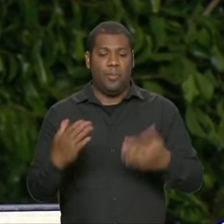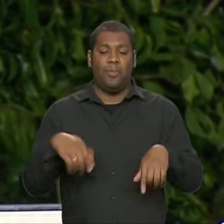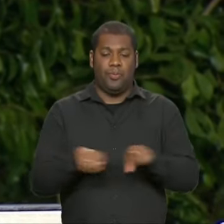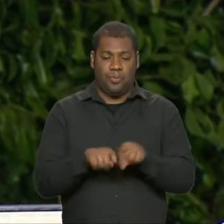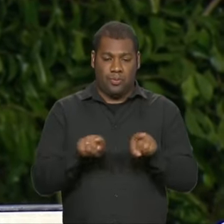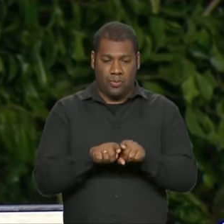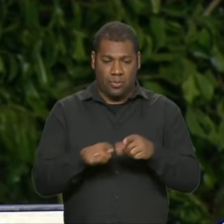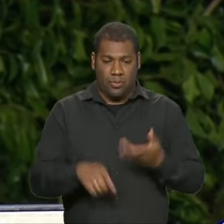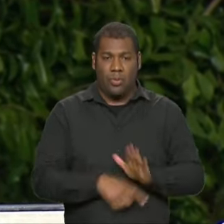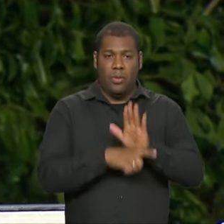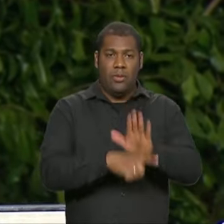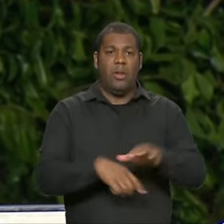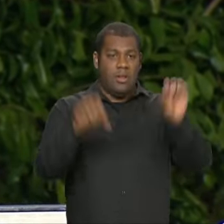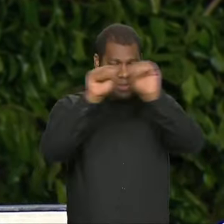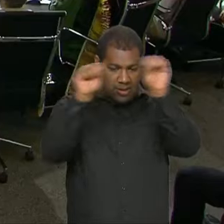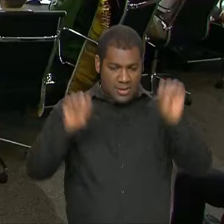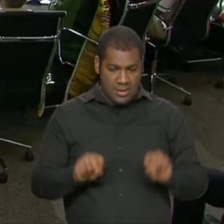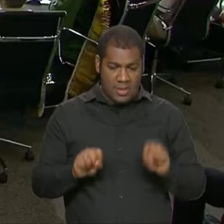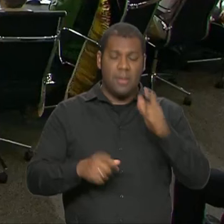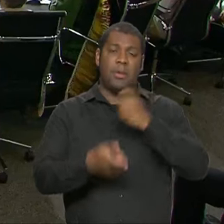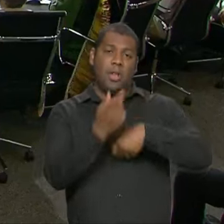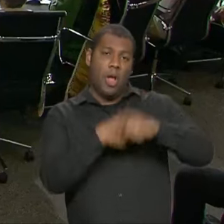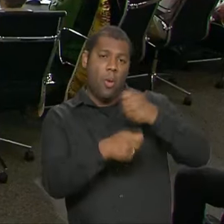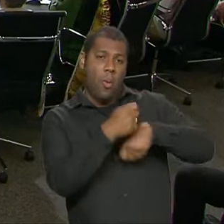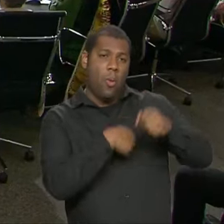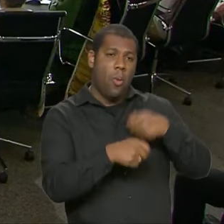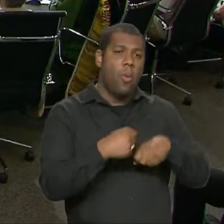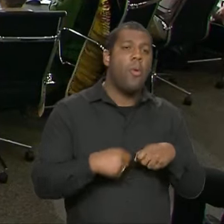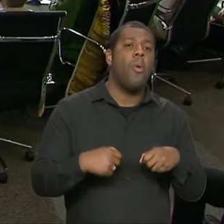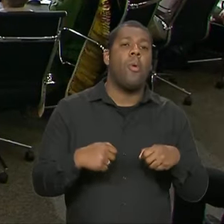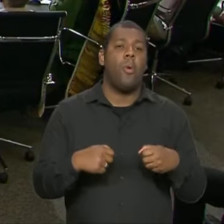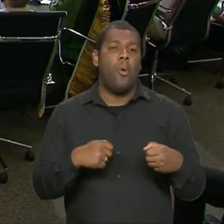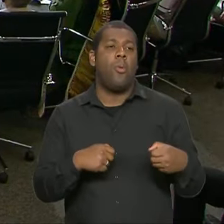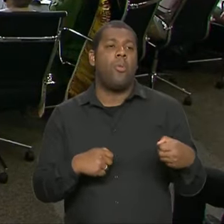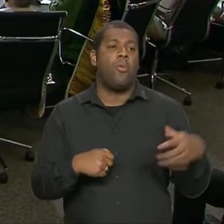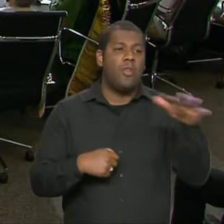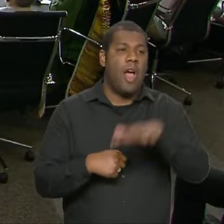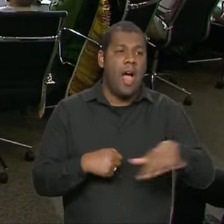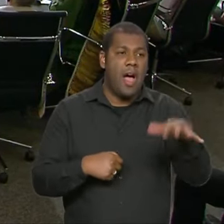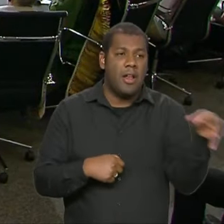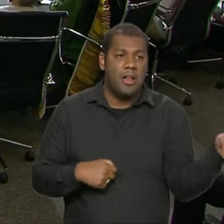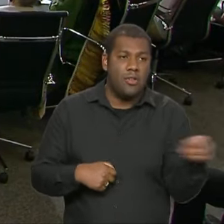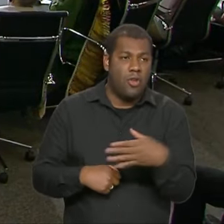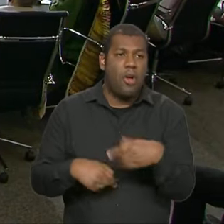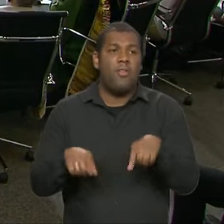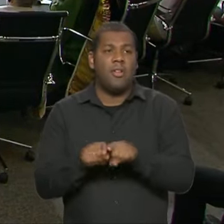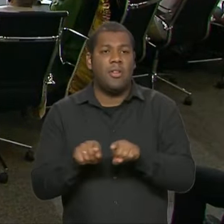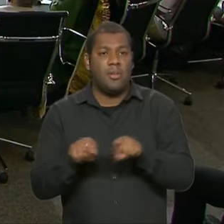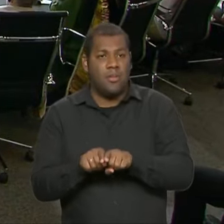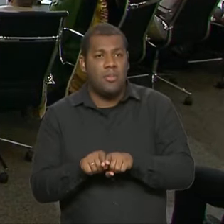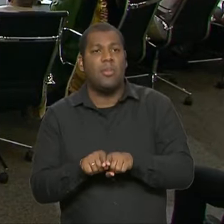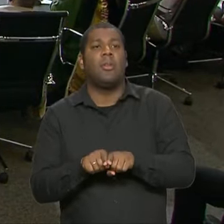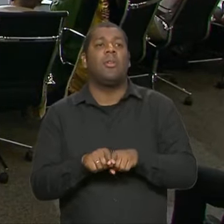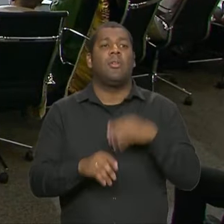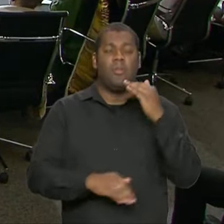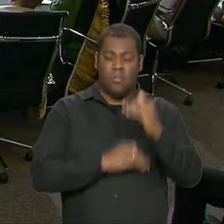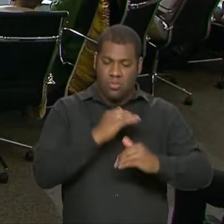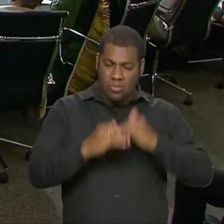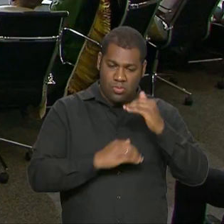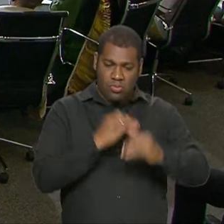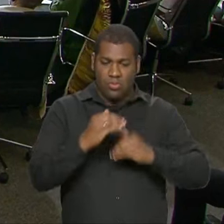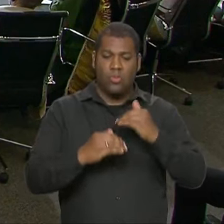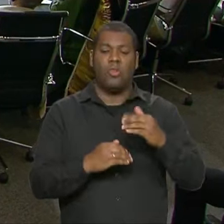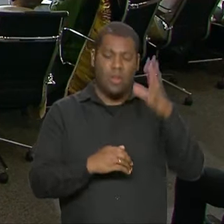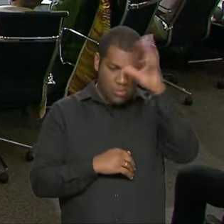para gerar sistemas econômicos mais favoráveis para a inovação, para o aumento da produtividade, aprendizagem